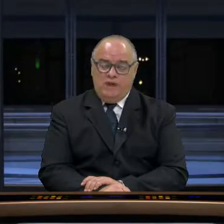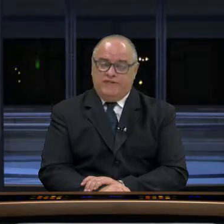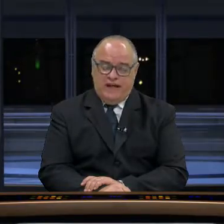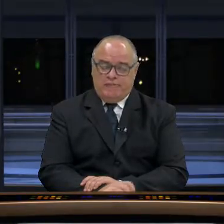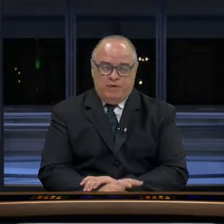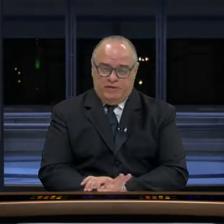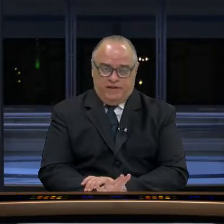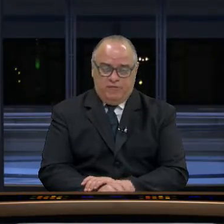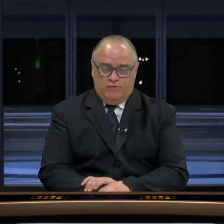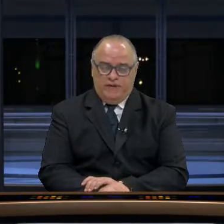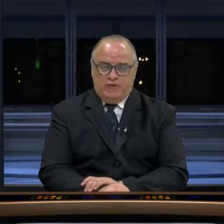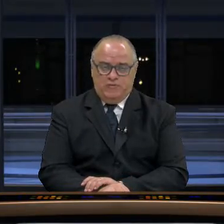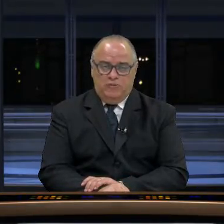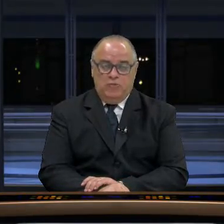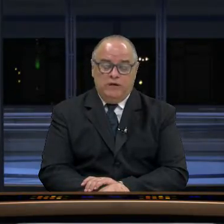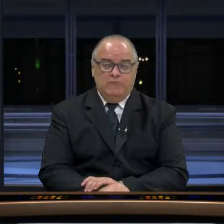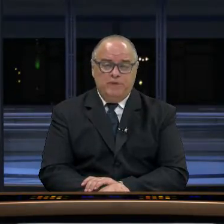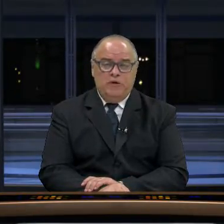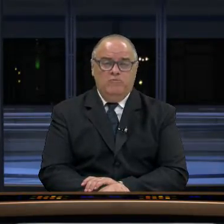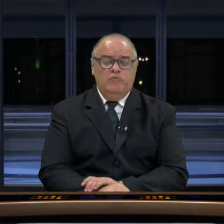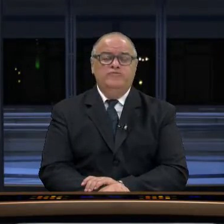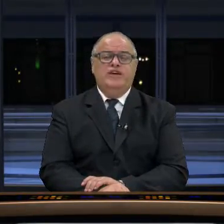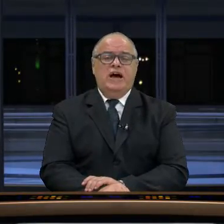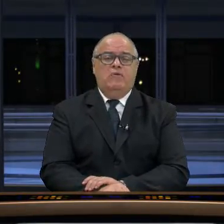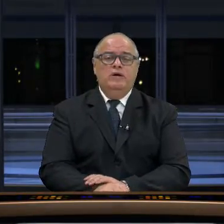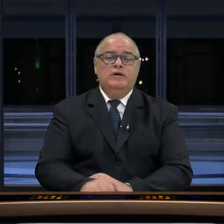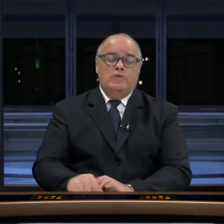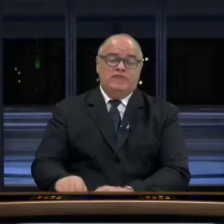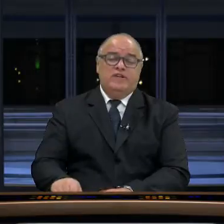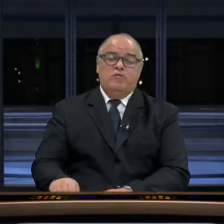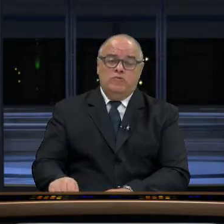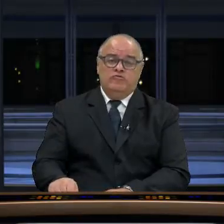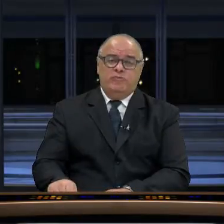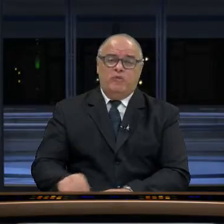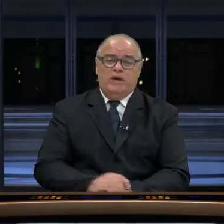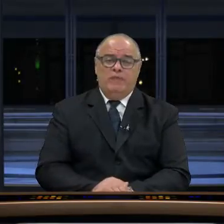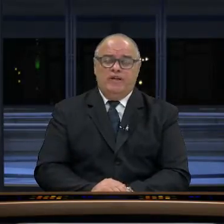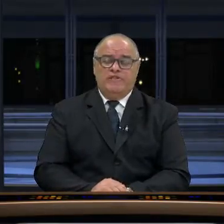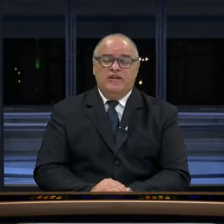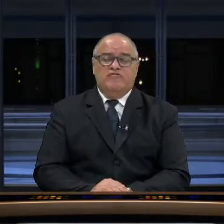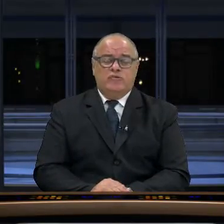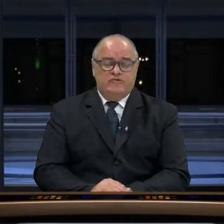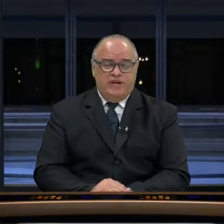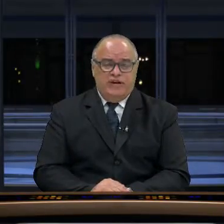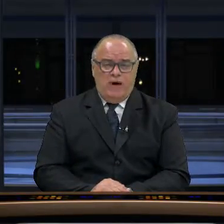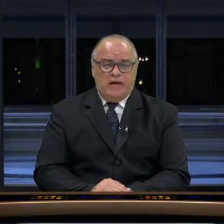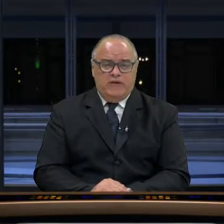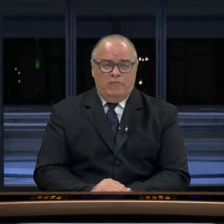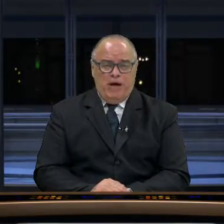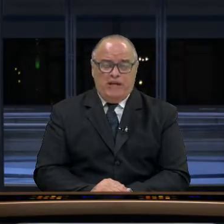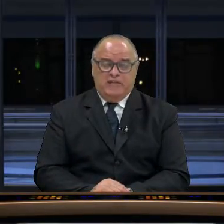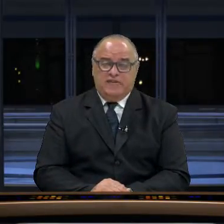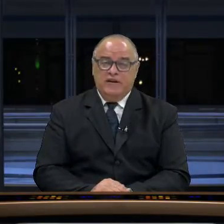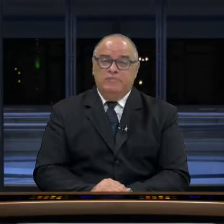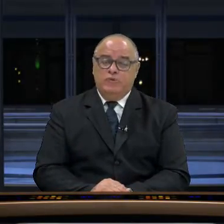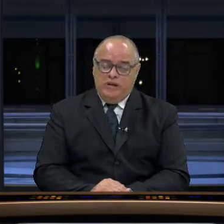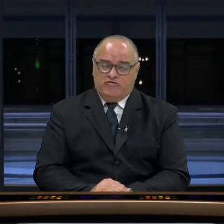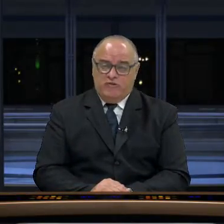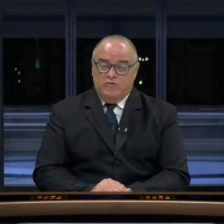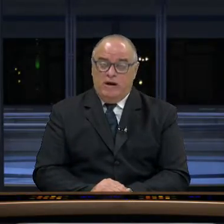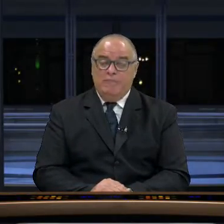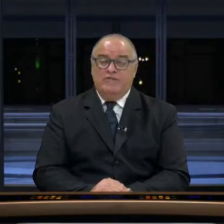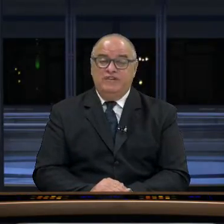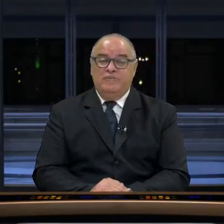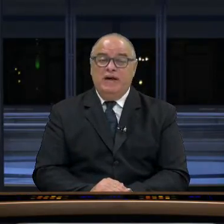ao WhatsApp, sem dúvida alguma, um campeão mundial. Mas alguns problemas surgiram aqui no país, por